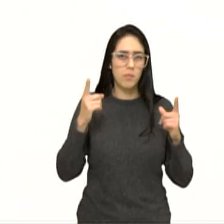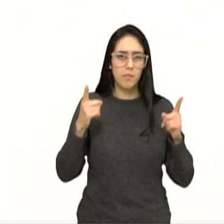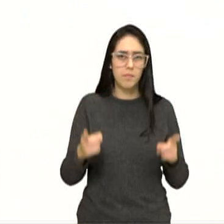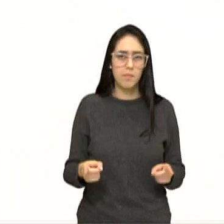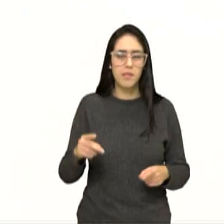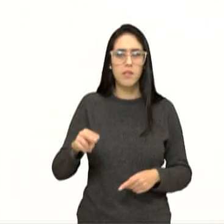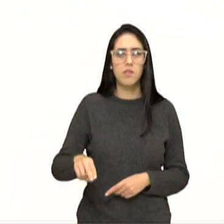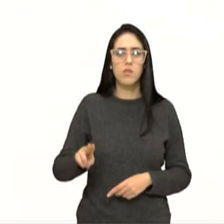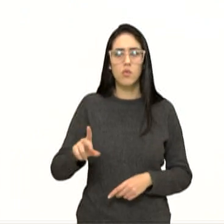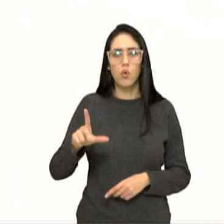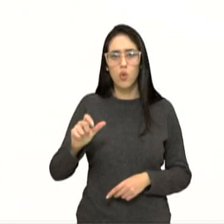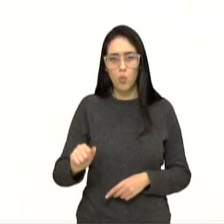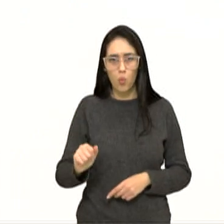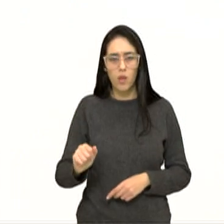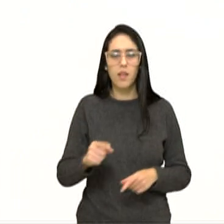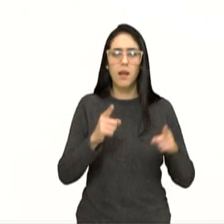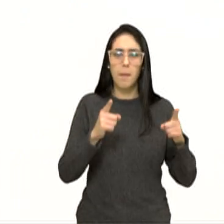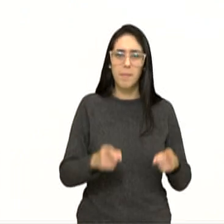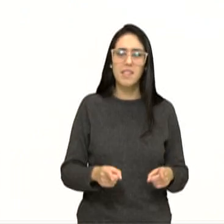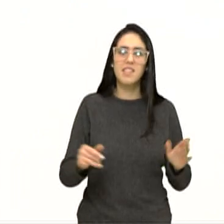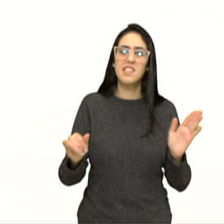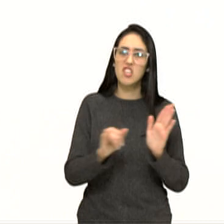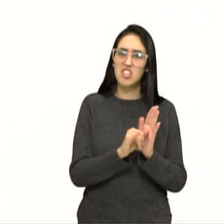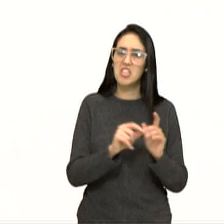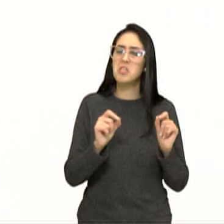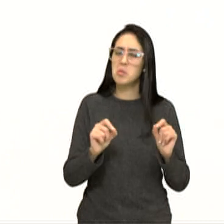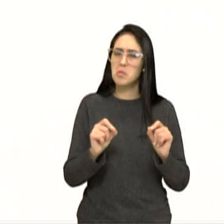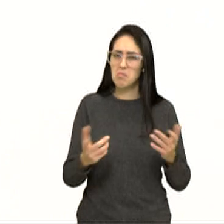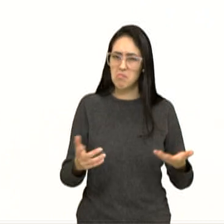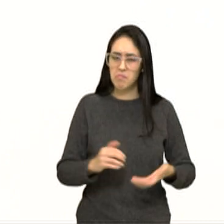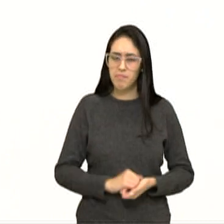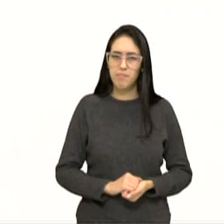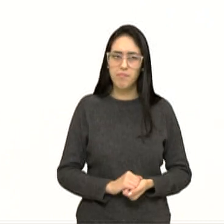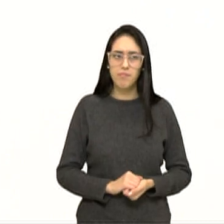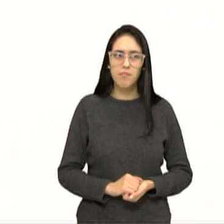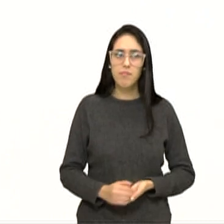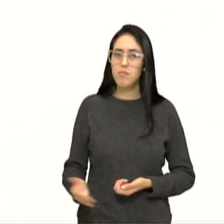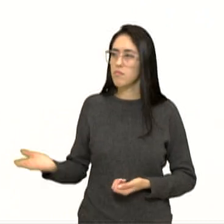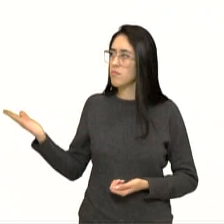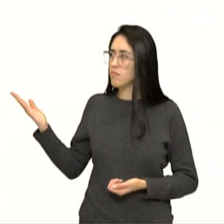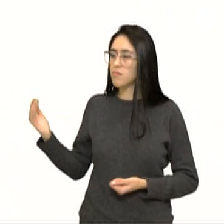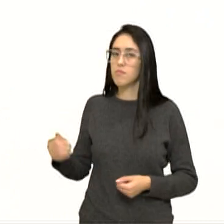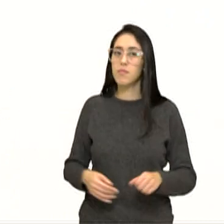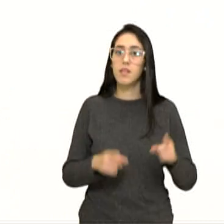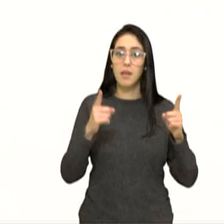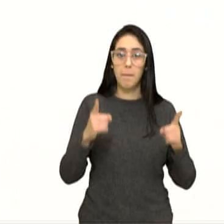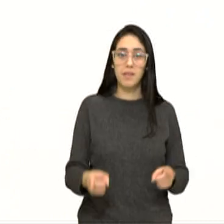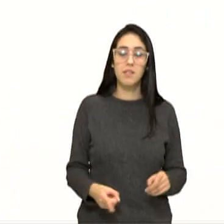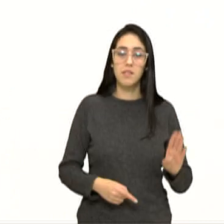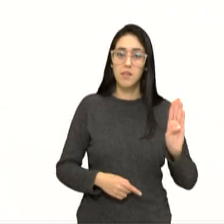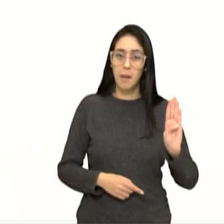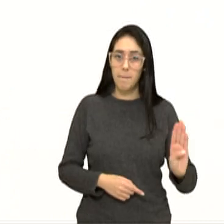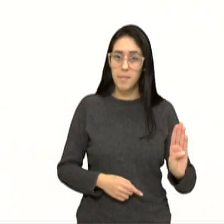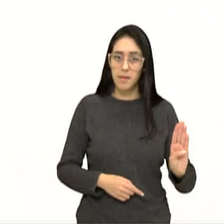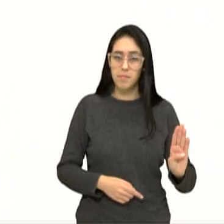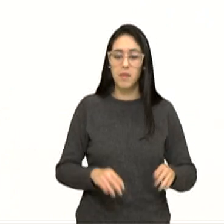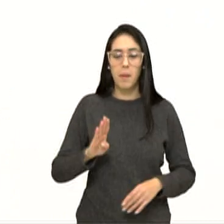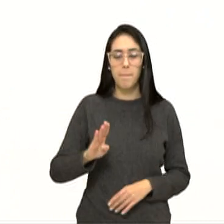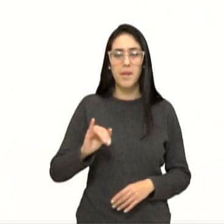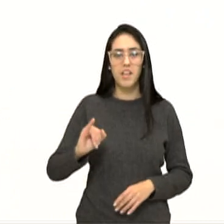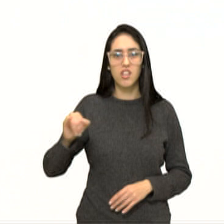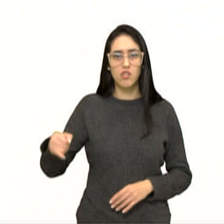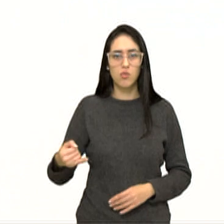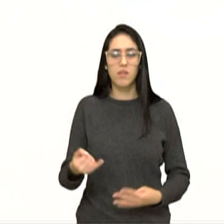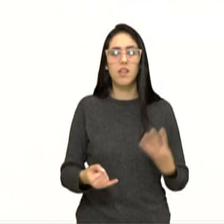matriz nula e o que é uma matriz identidade. Sendo B, uma matriz B, B e J, 4